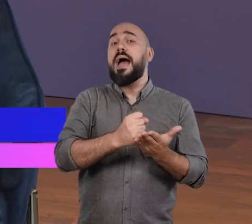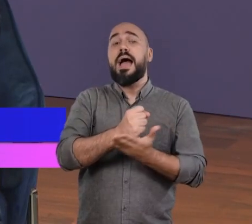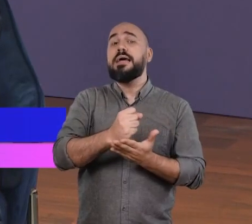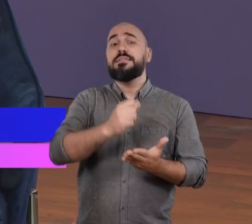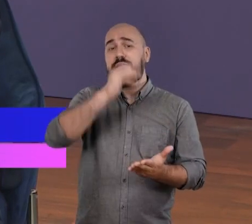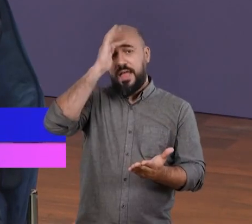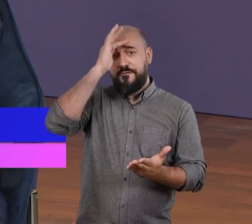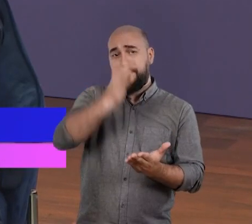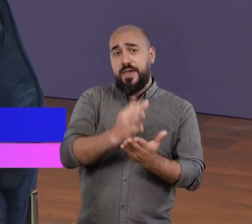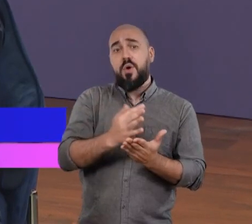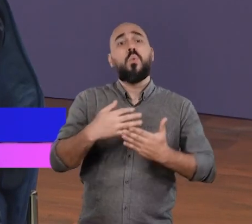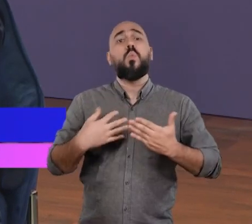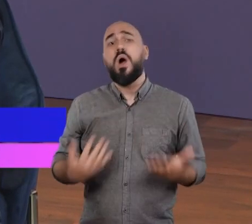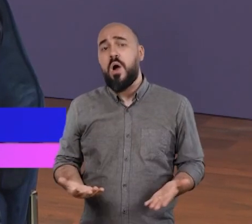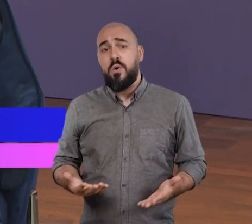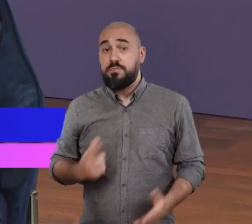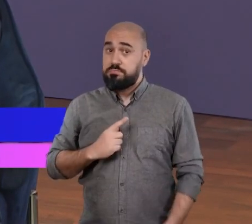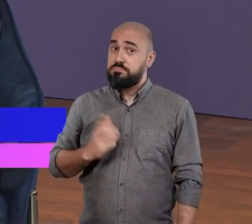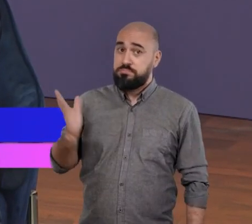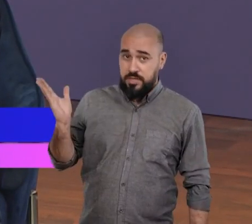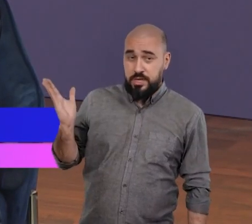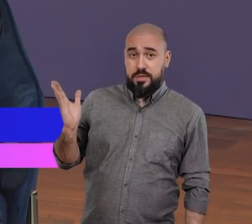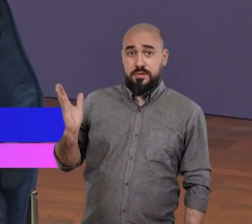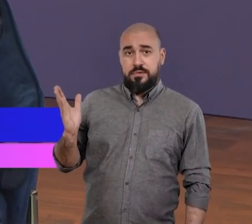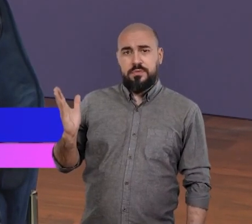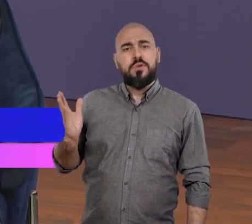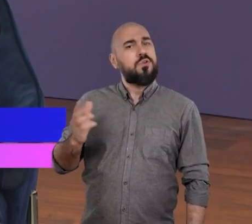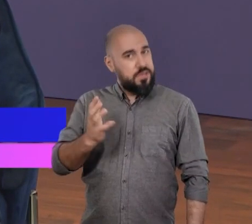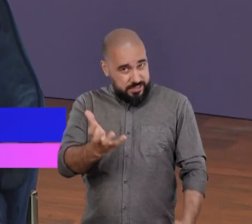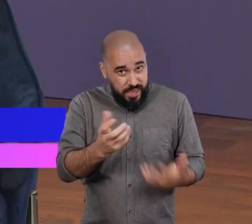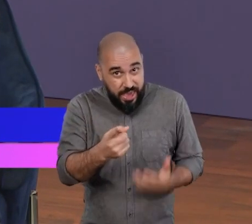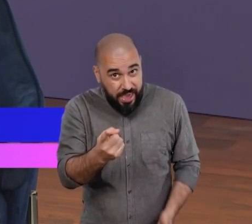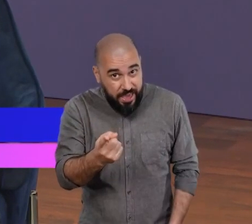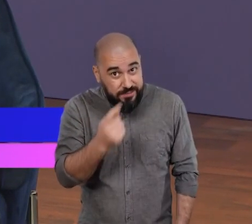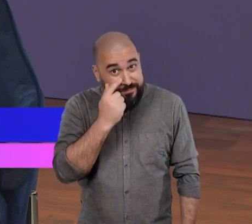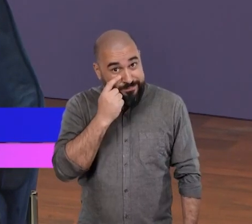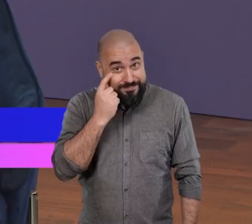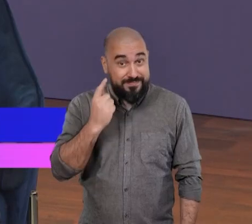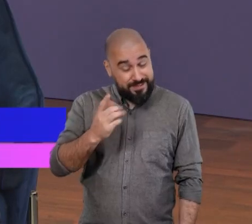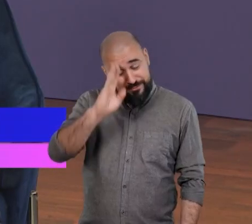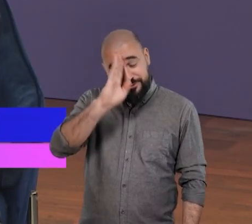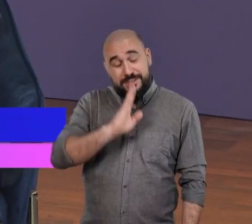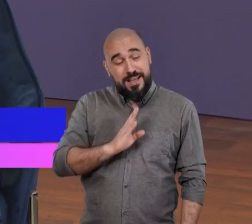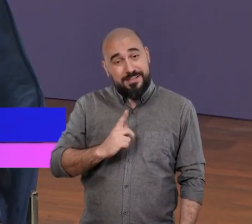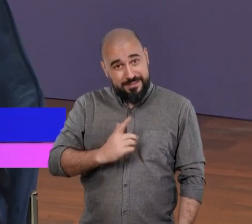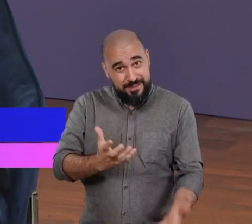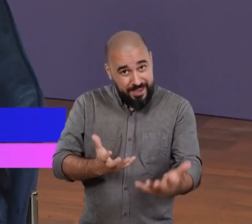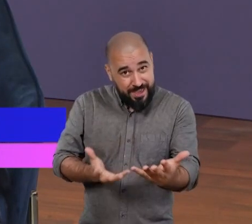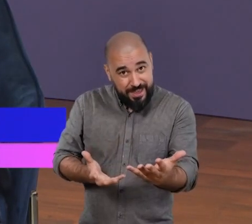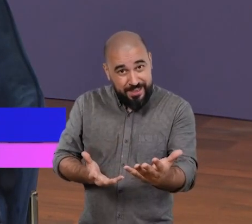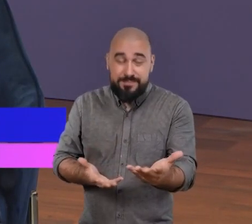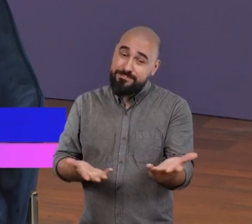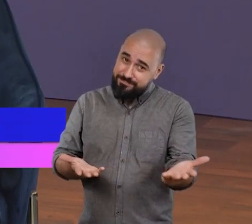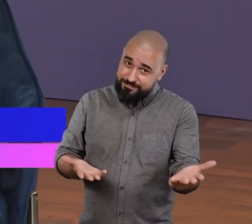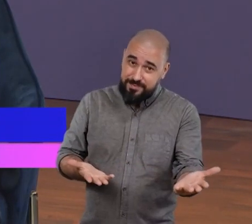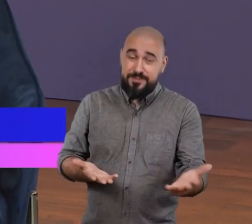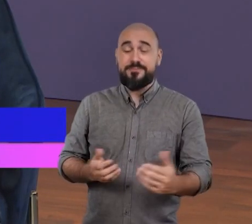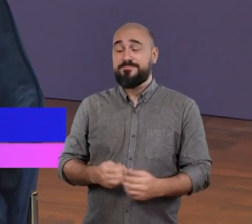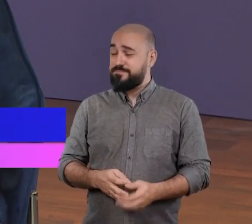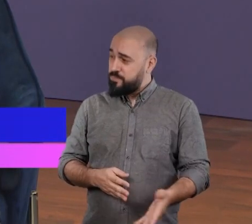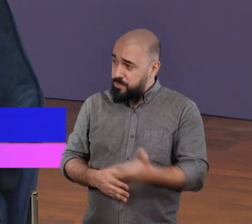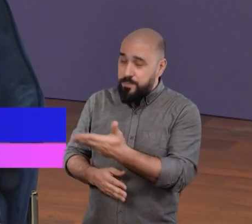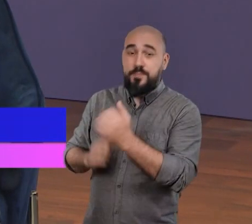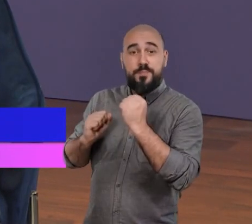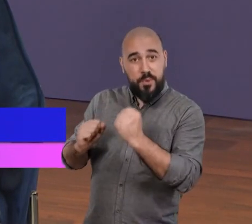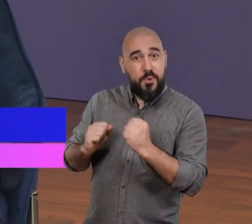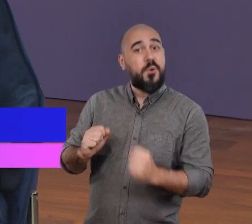à sua inteira disposição. Sabe como? Sem custo. É isso mesmo. Você pergunta, pastor, é uma